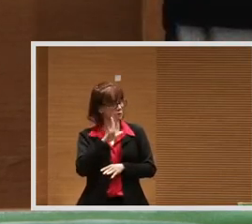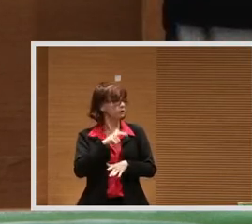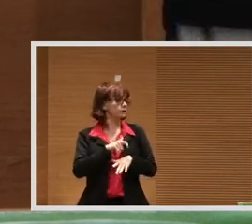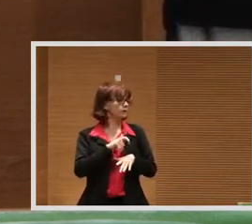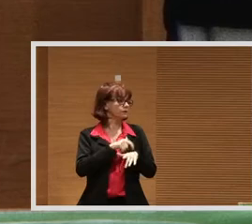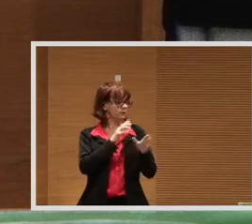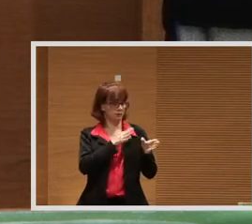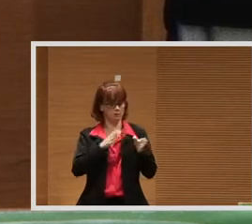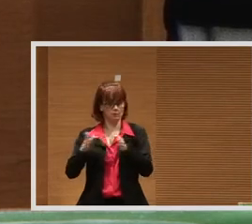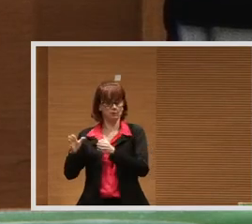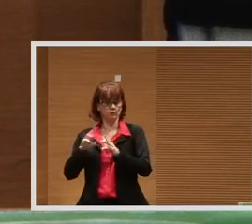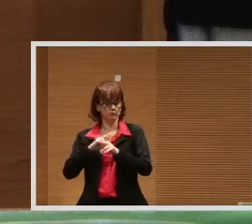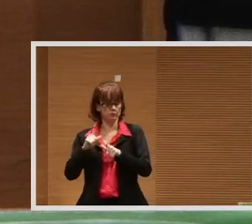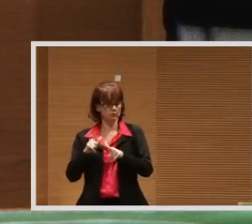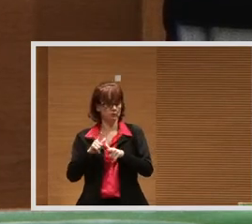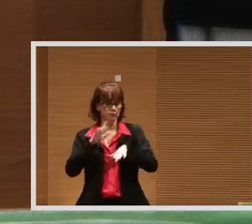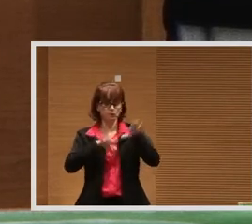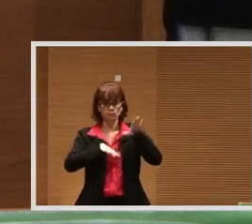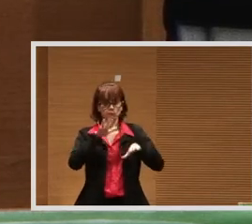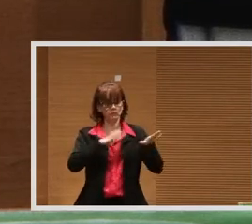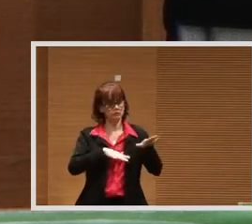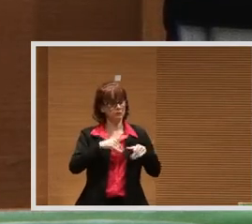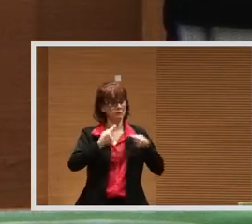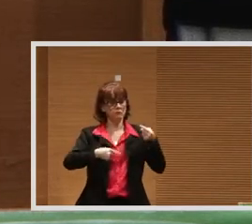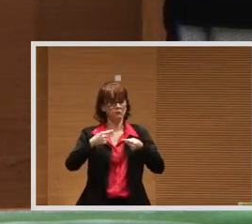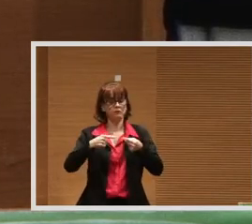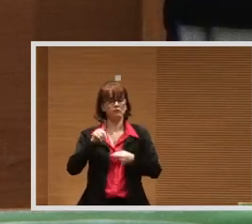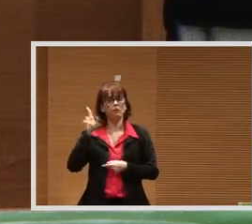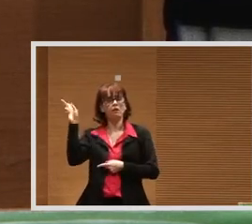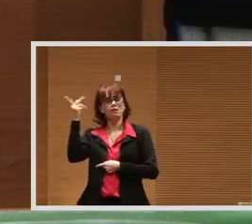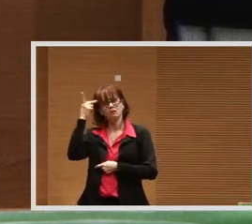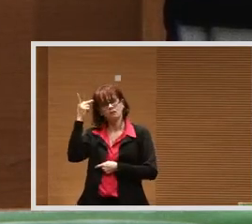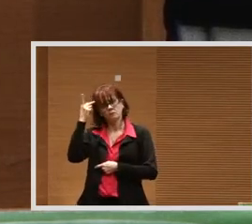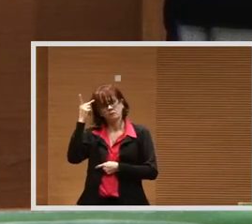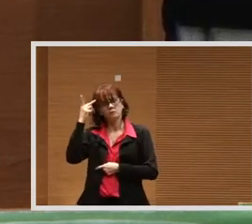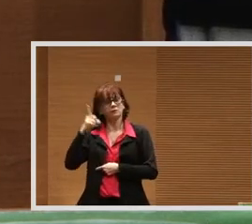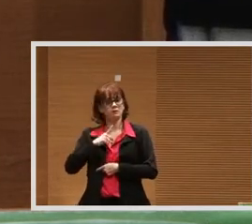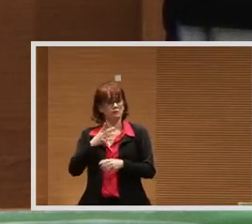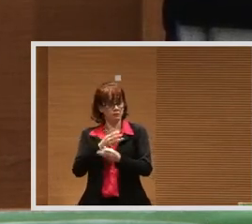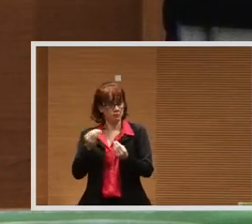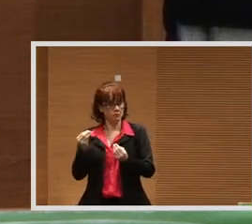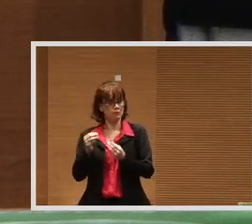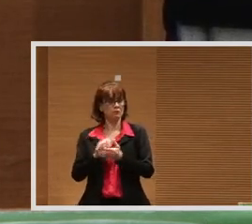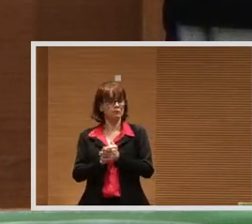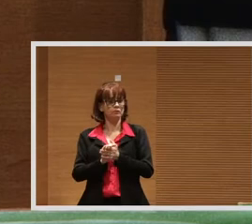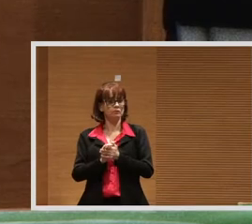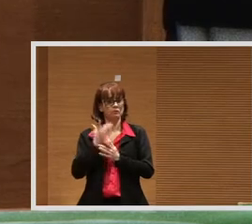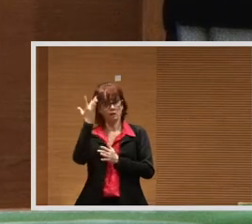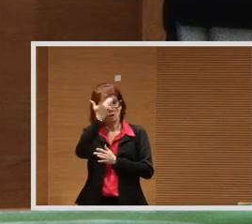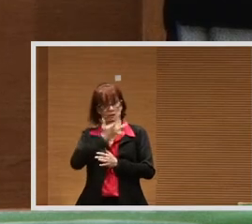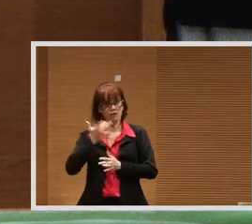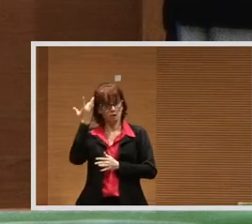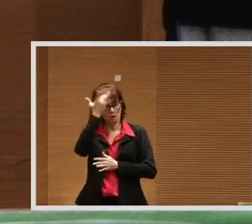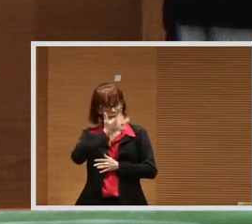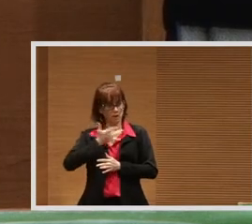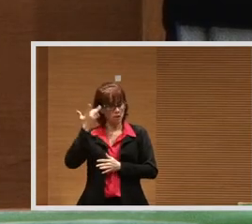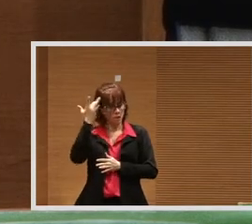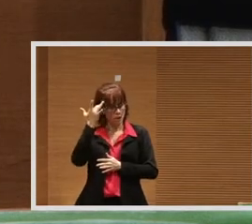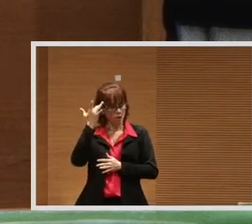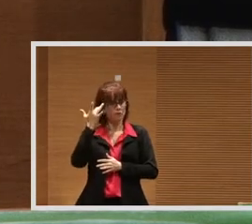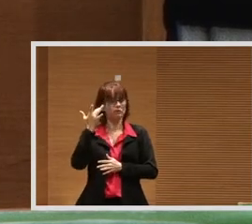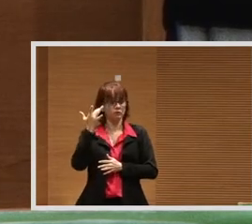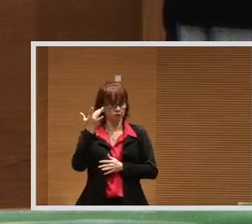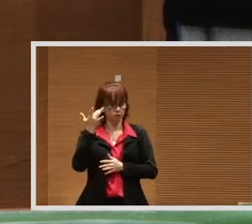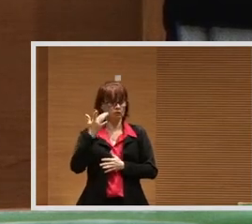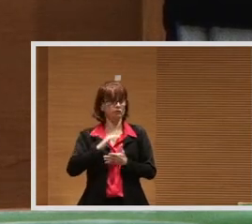diferentes e de acordo com a política, né? São Paulo teve muito, quando o Haddad foi prefeito, foi